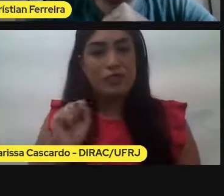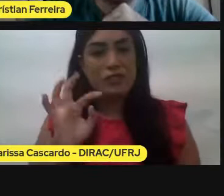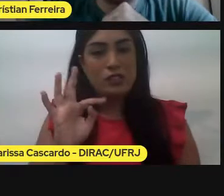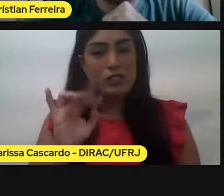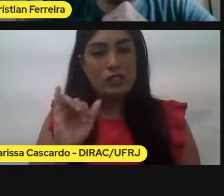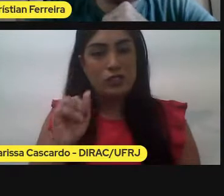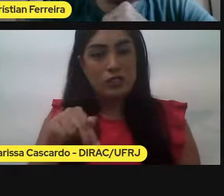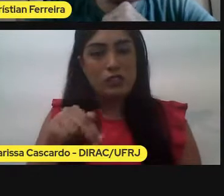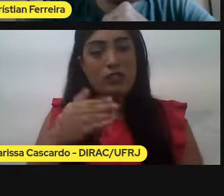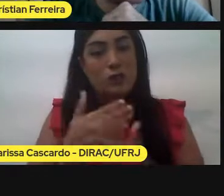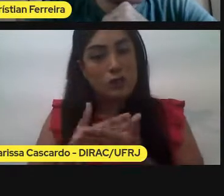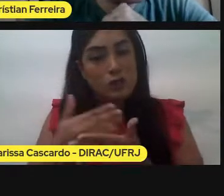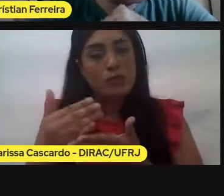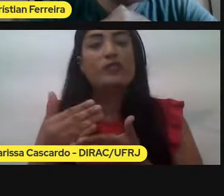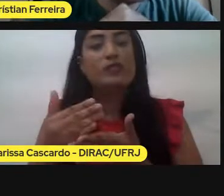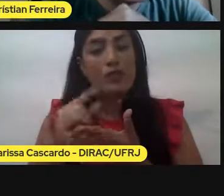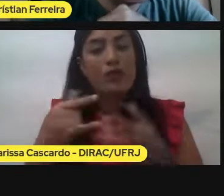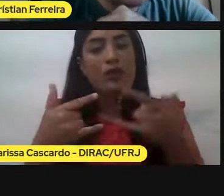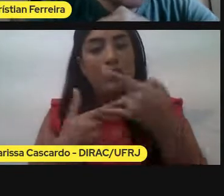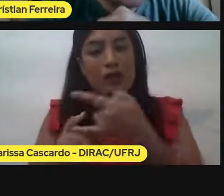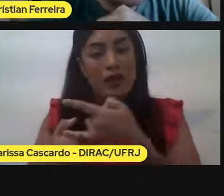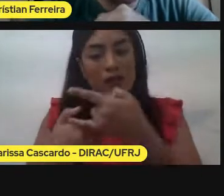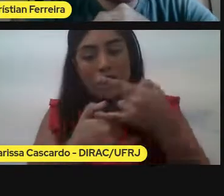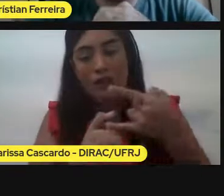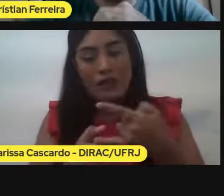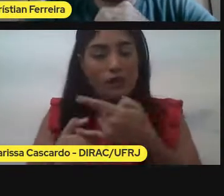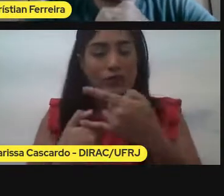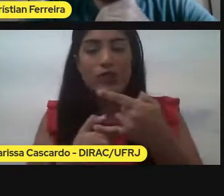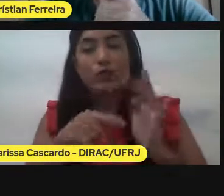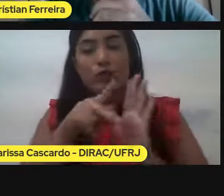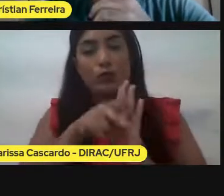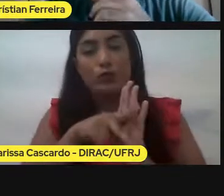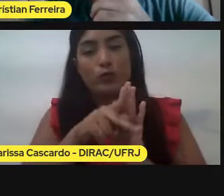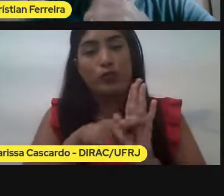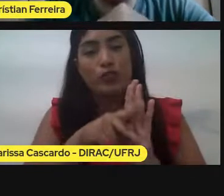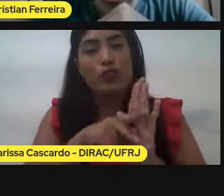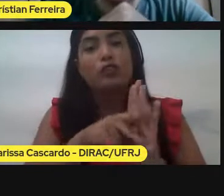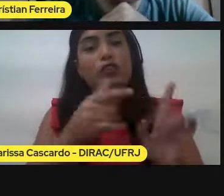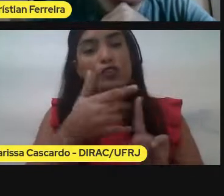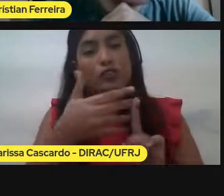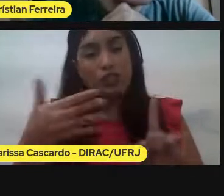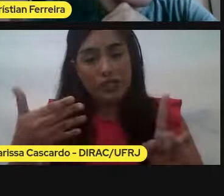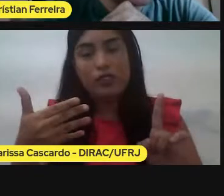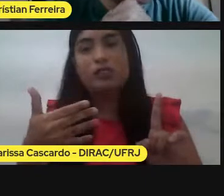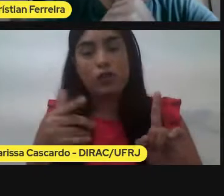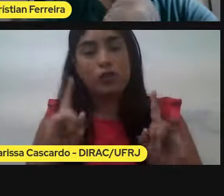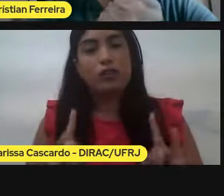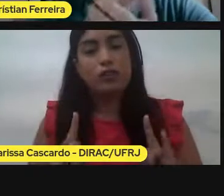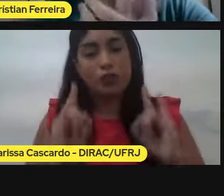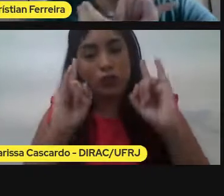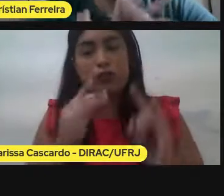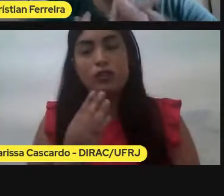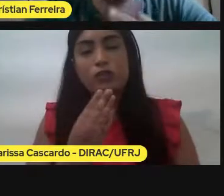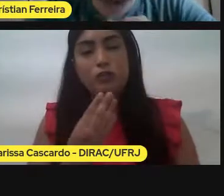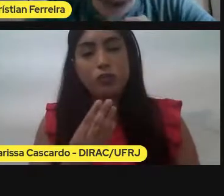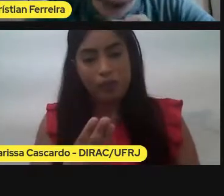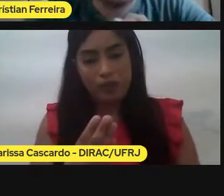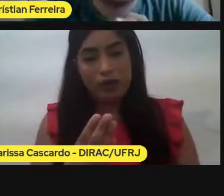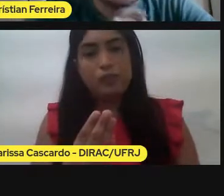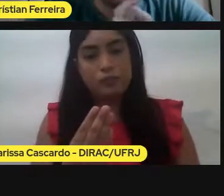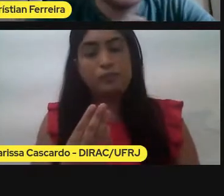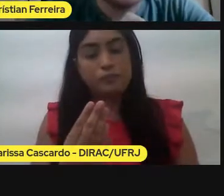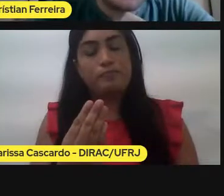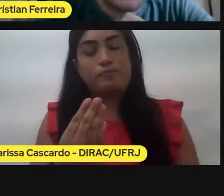uma live do projeto de extensão Torre de Babel, que é vinculado à Biblioteca José de Alencar da UFRJ. Né? Hoje a gente vai